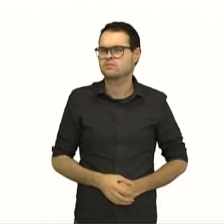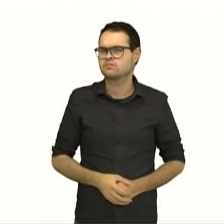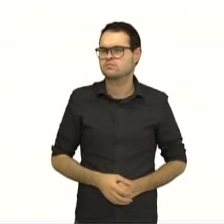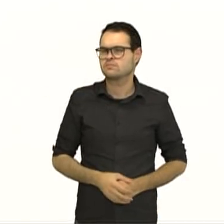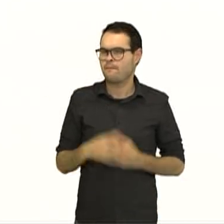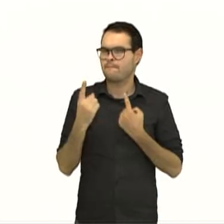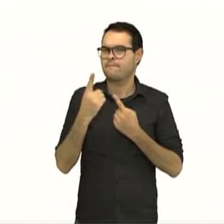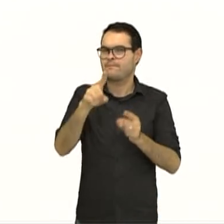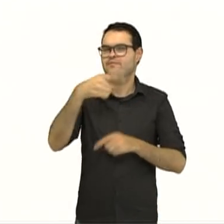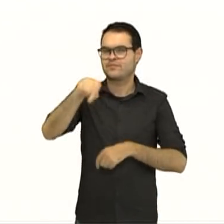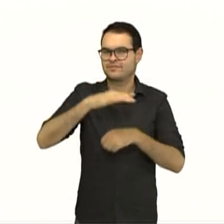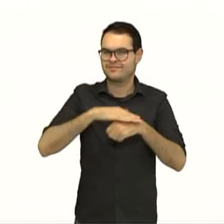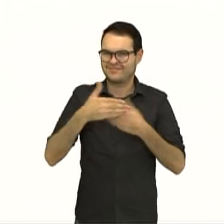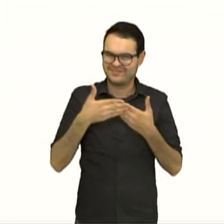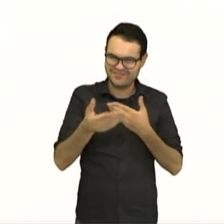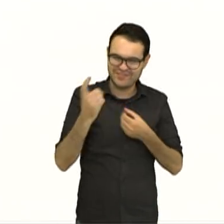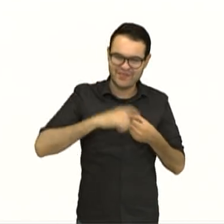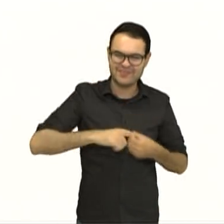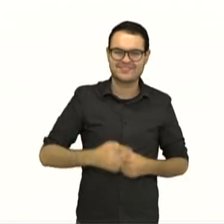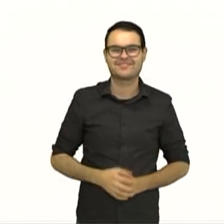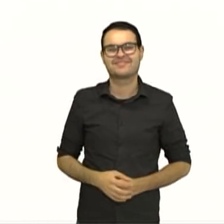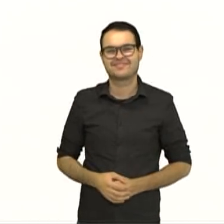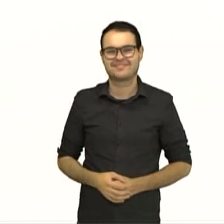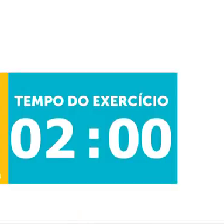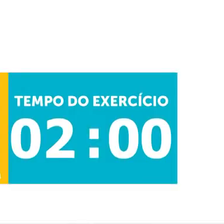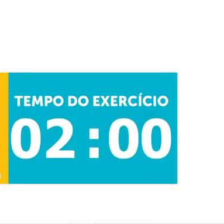Desafio aí para vocês e a gente já volta.